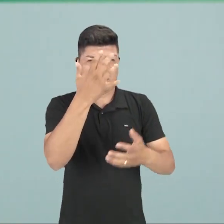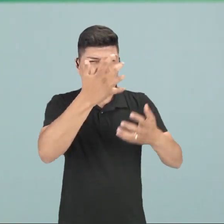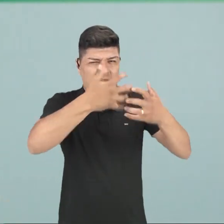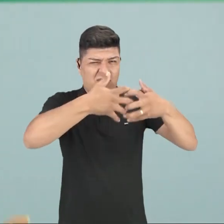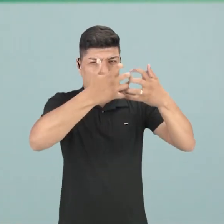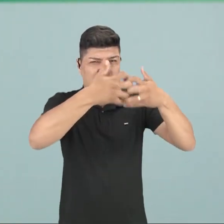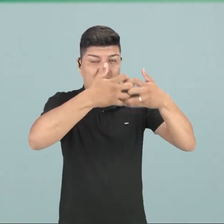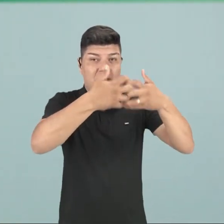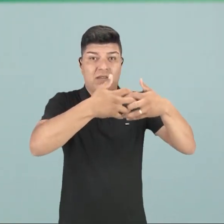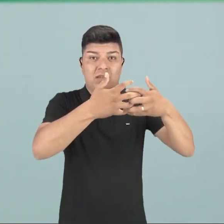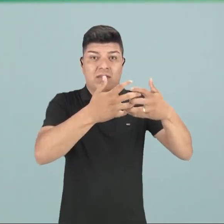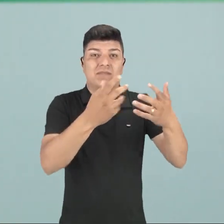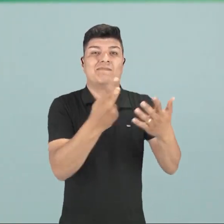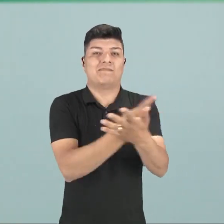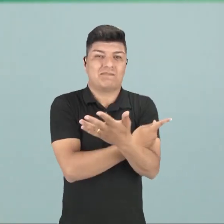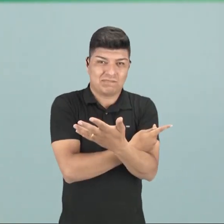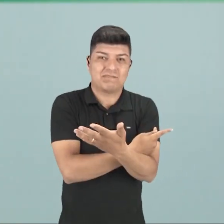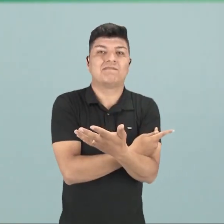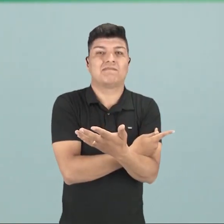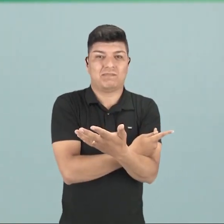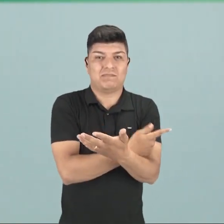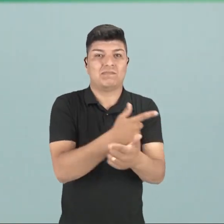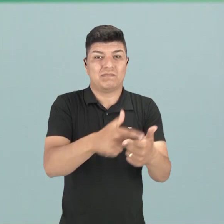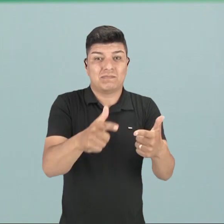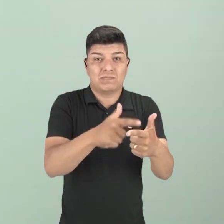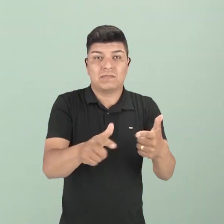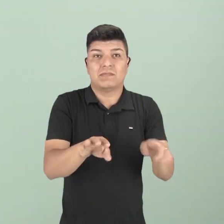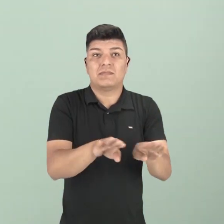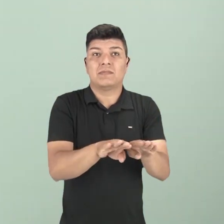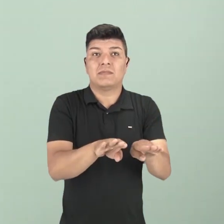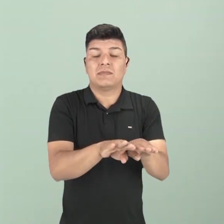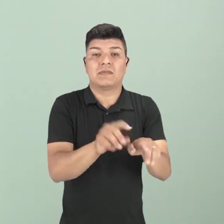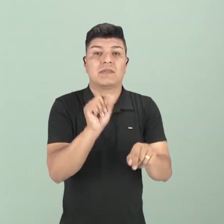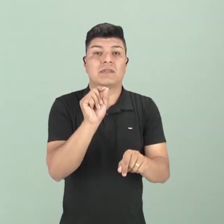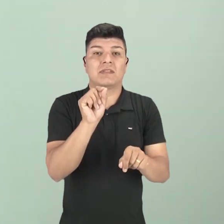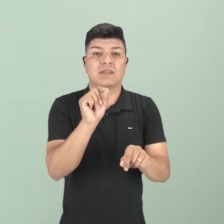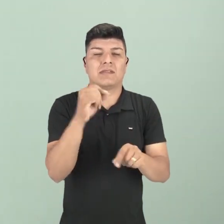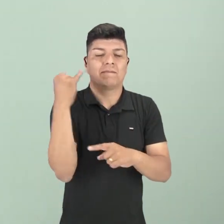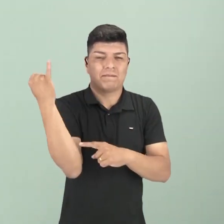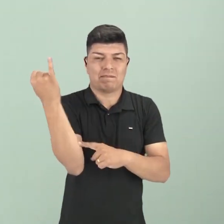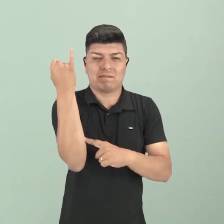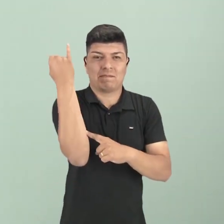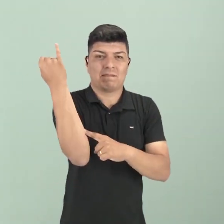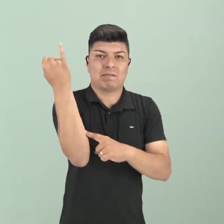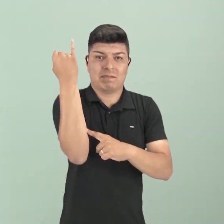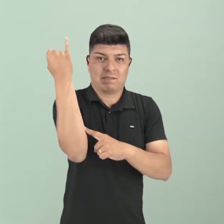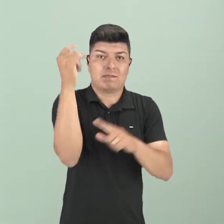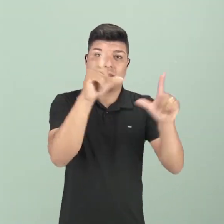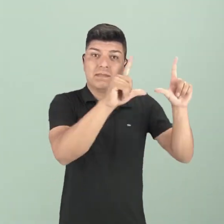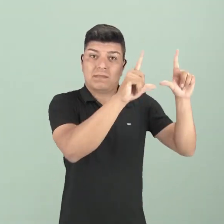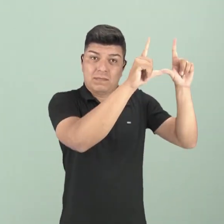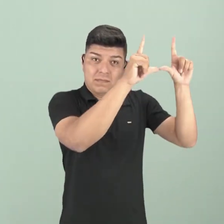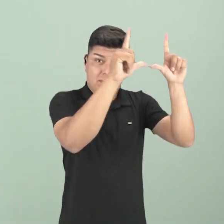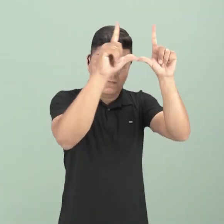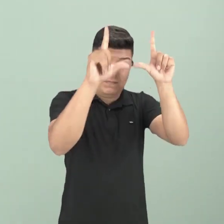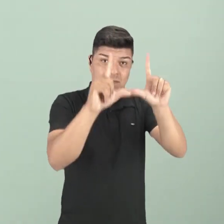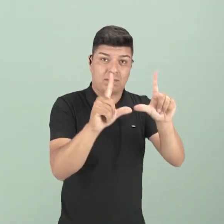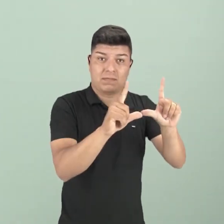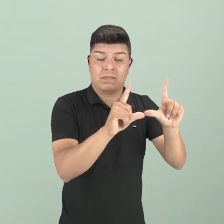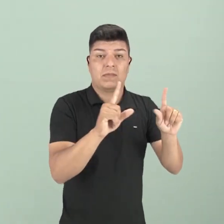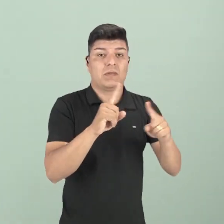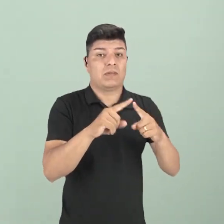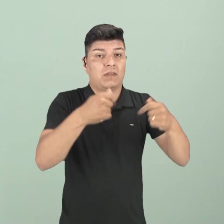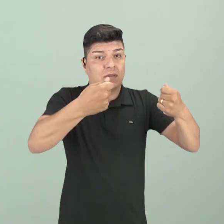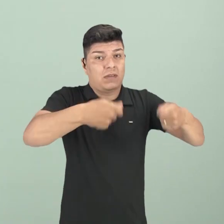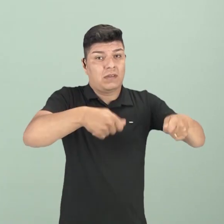e ainda acontecem tantas situações adversas, né? Então, esses sinais são bem importantes, tá? Até porque a gente